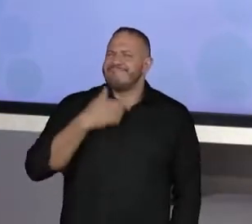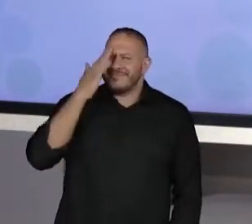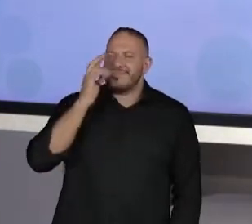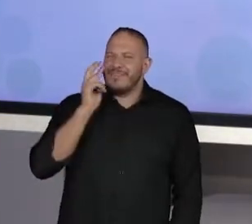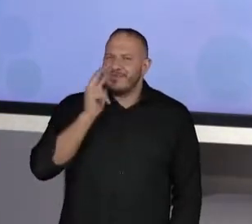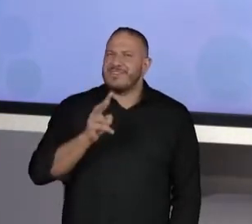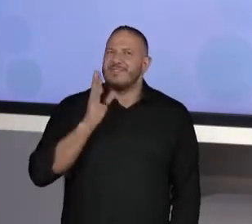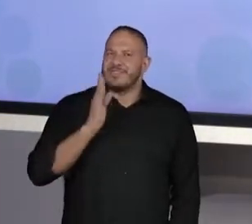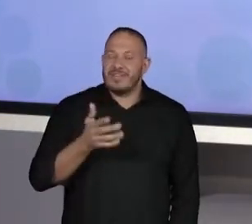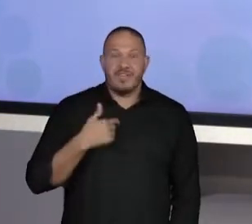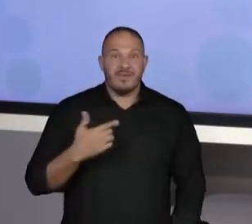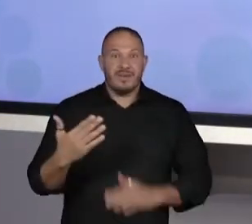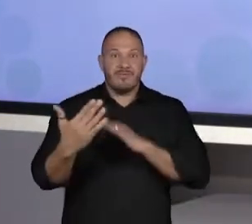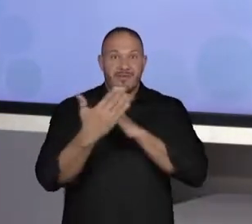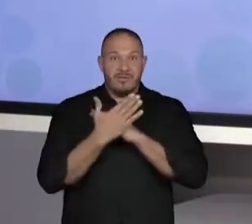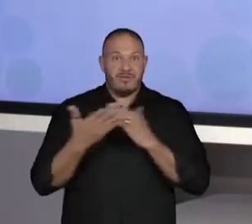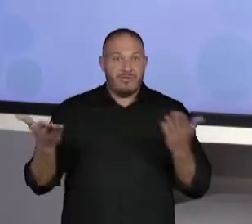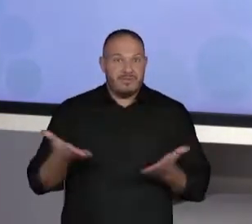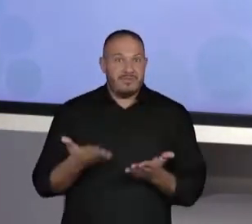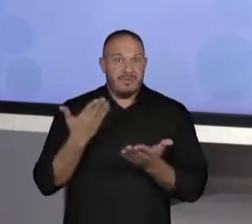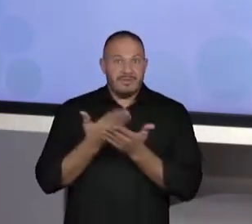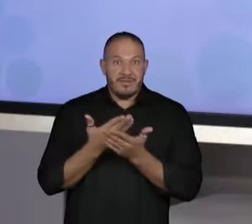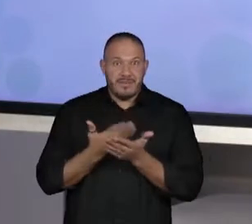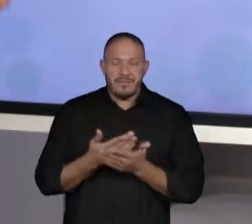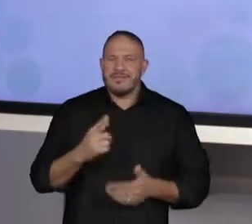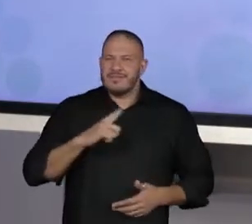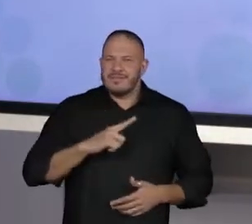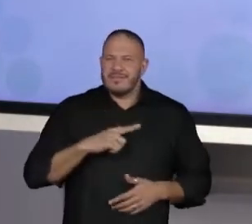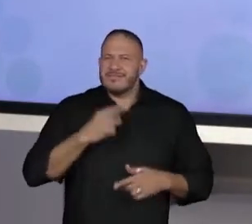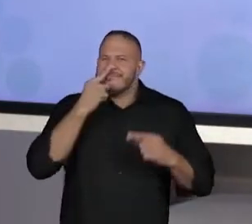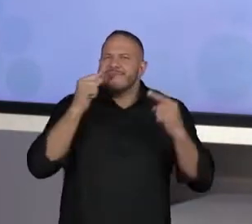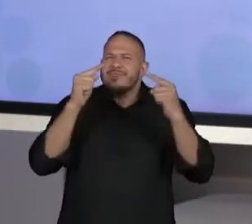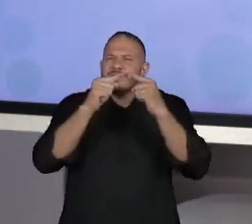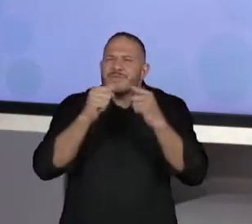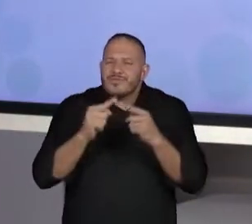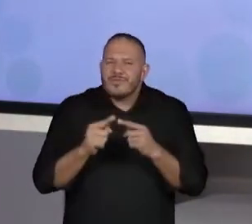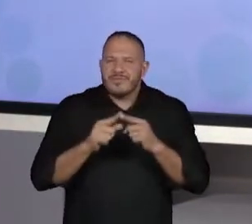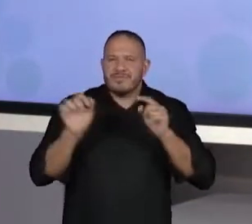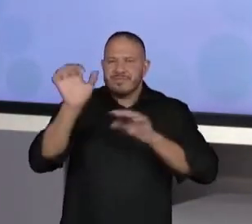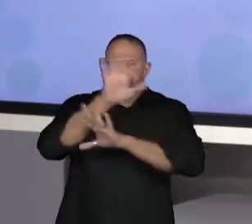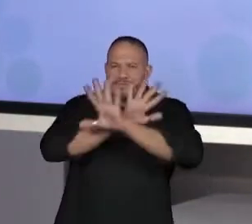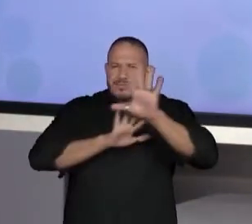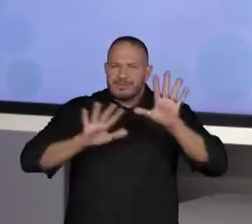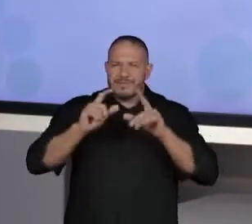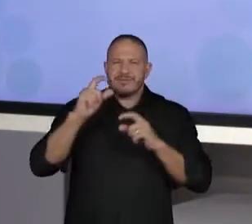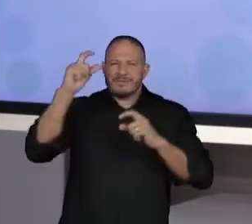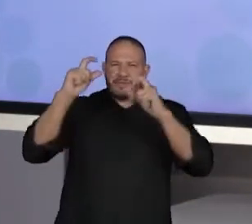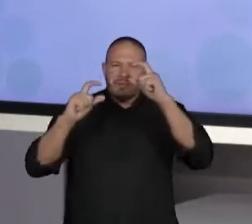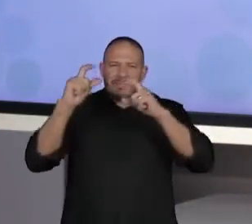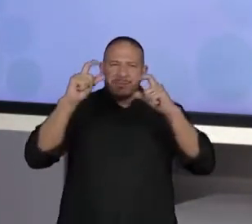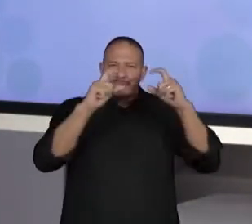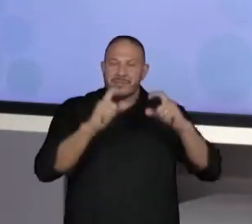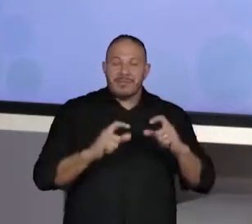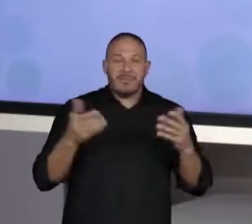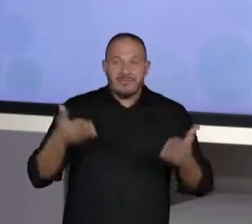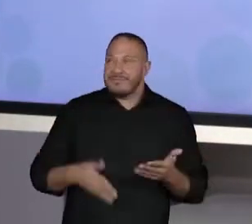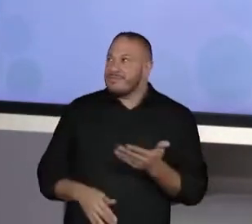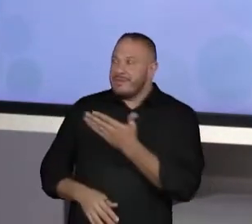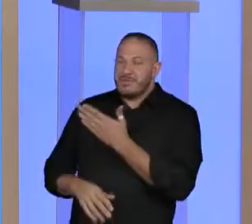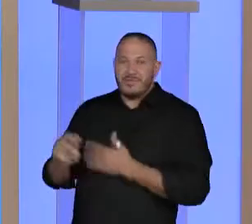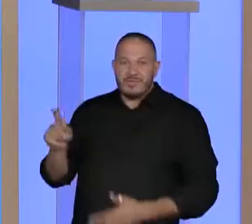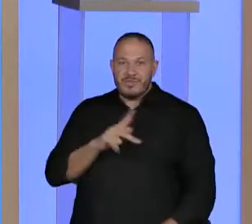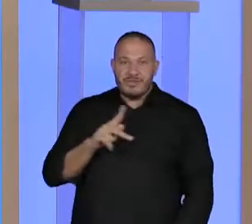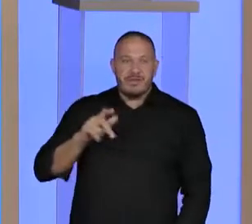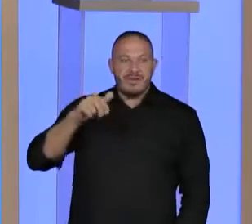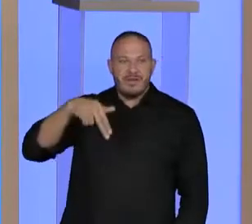aí, para me ajudar nessa aula, que tem tudo a ver com imagens e pixels, eu trouxe a professora Ana